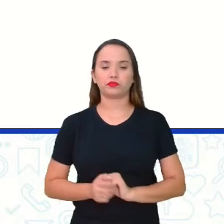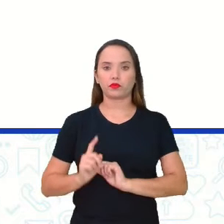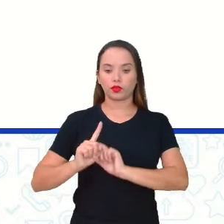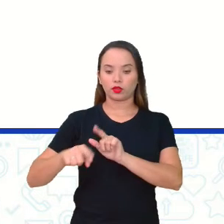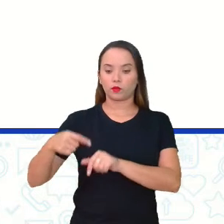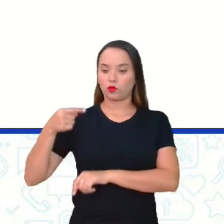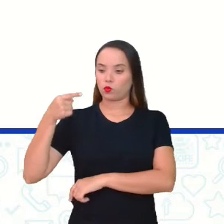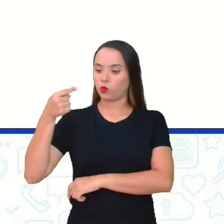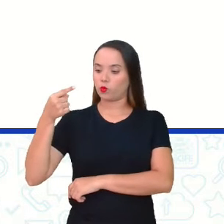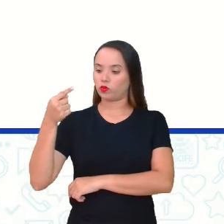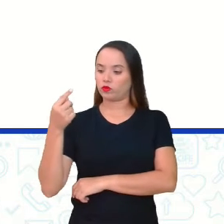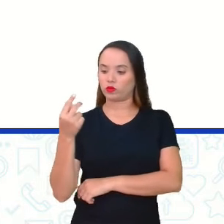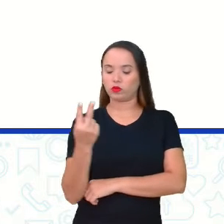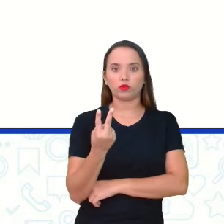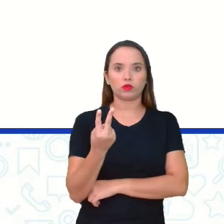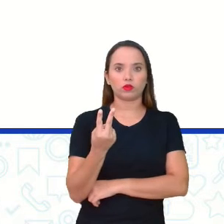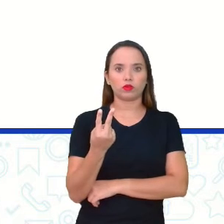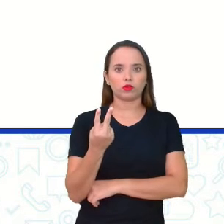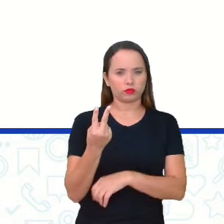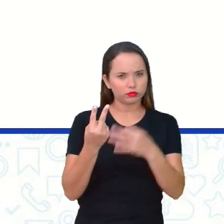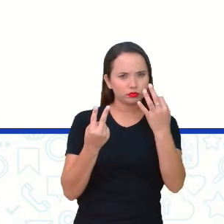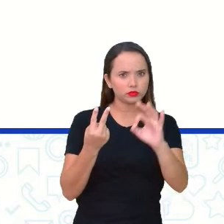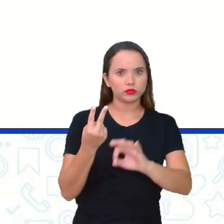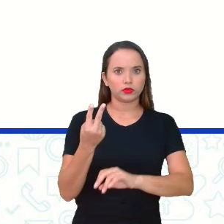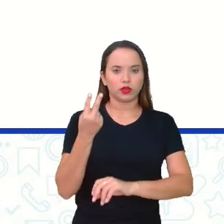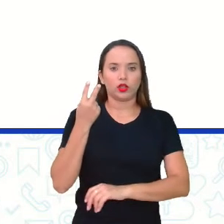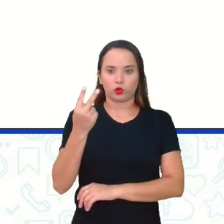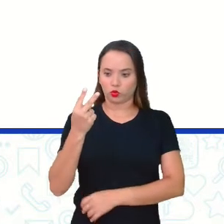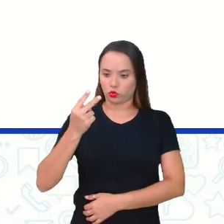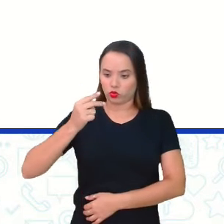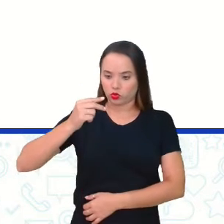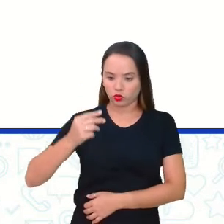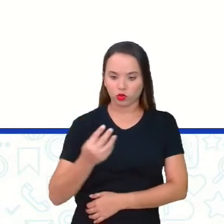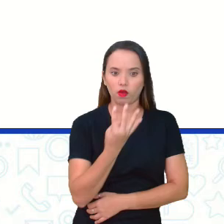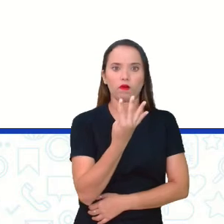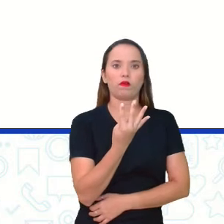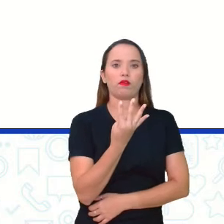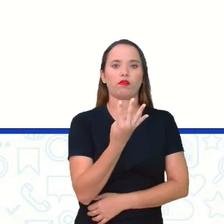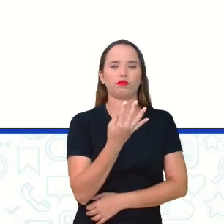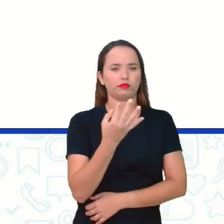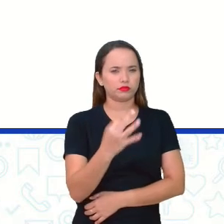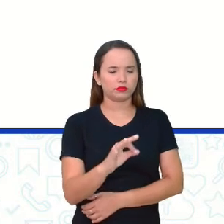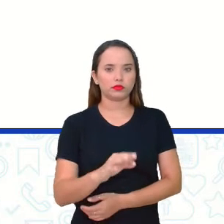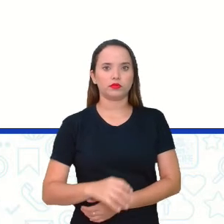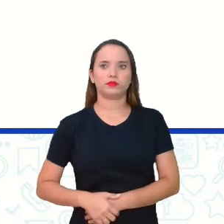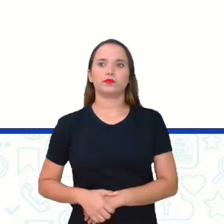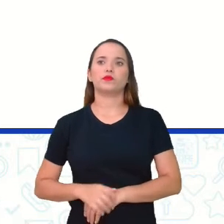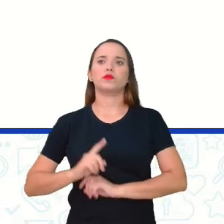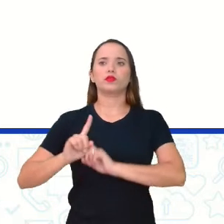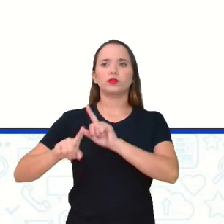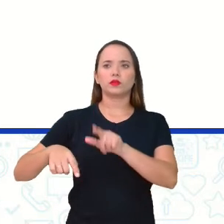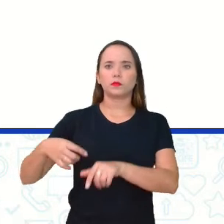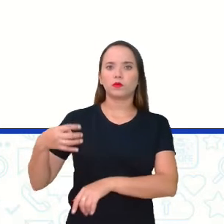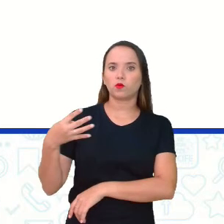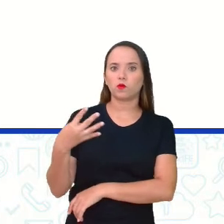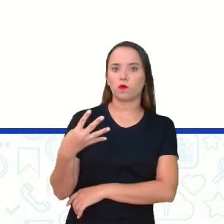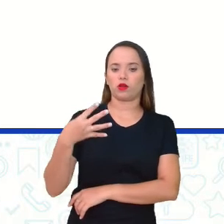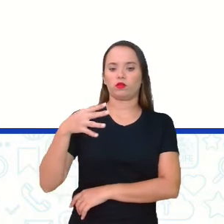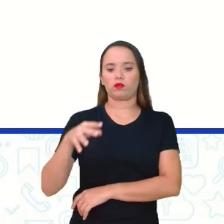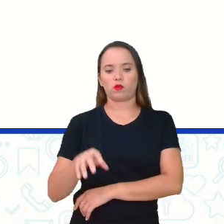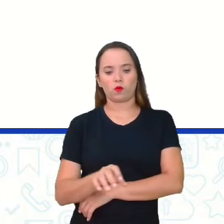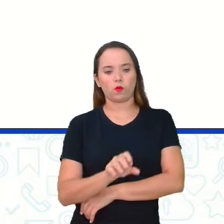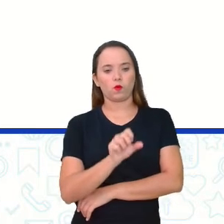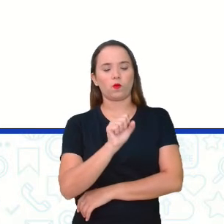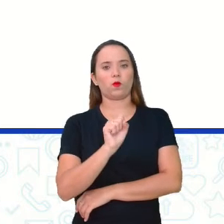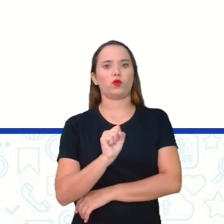uma bolinha se transformou em duas. Depois, duas bolinhas se transformaram em quatro bolinhas. Quatro bolinhas